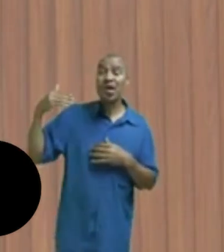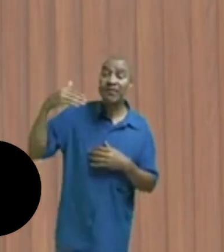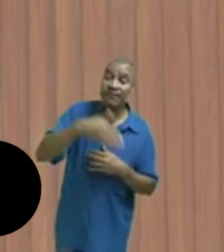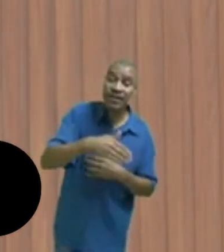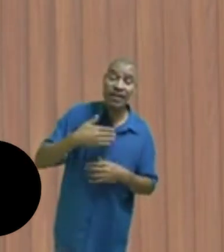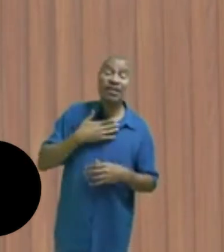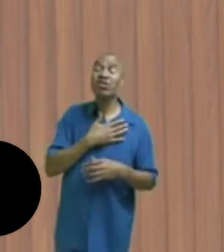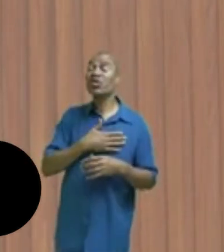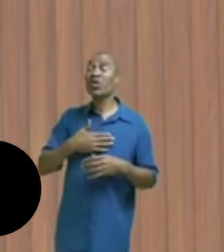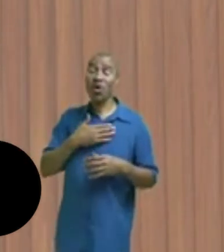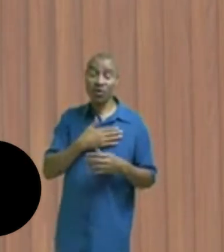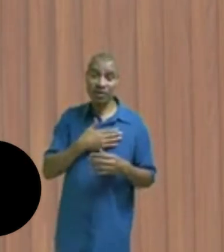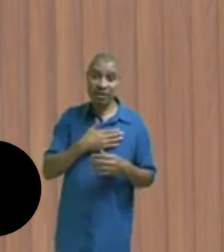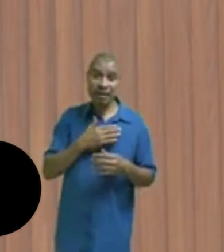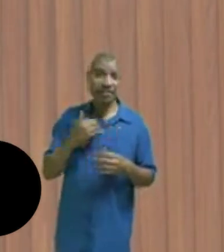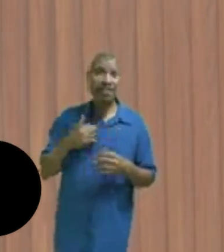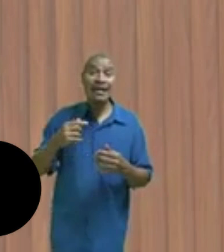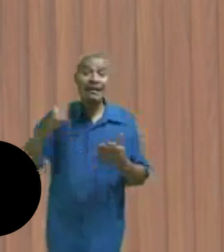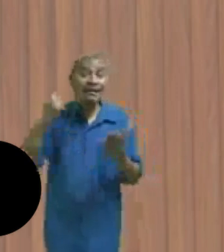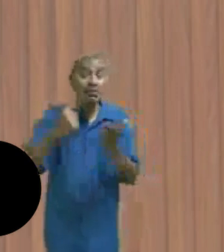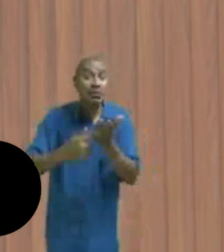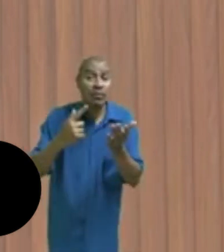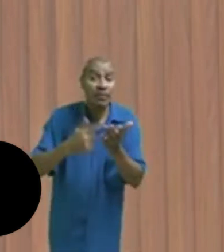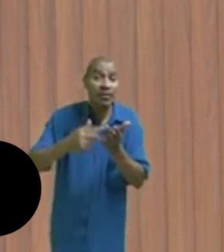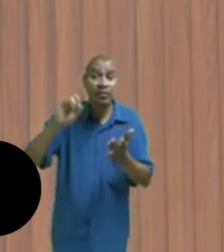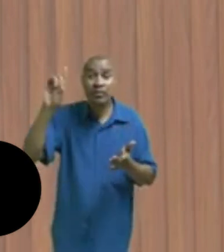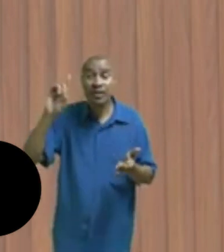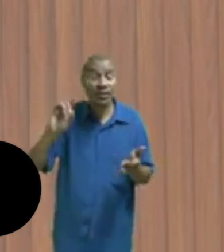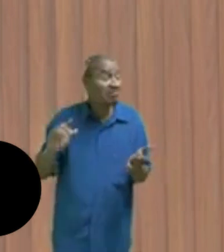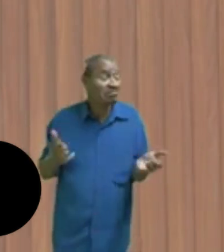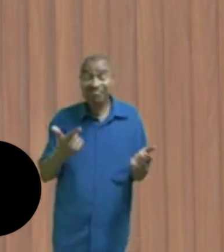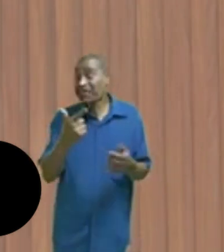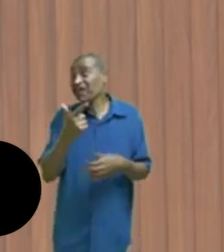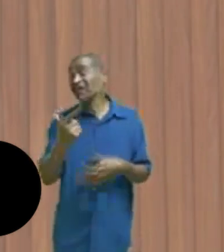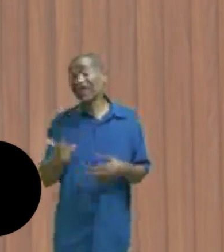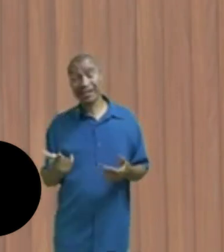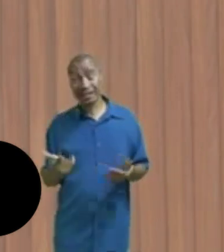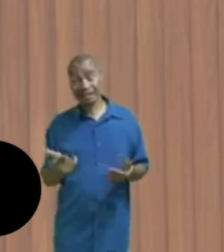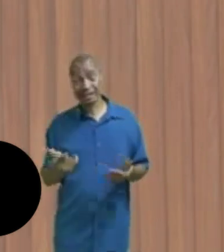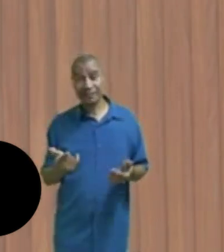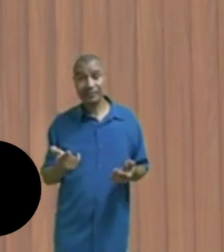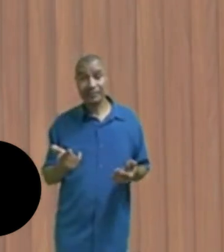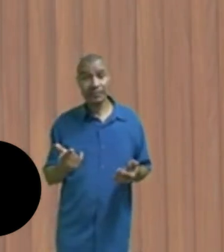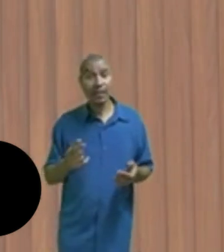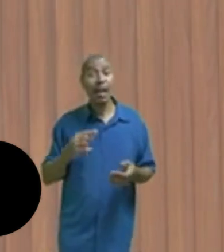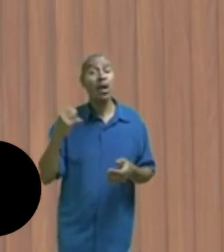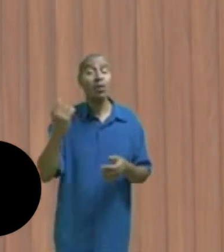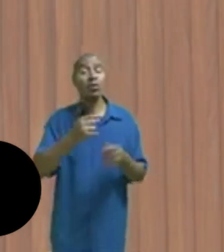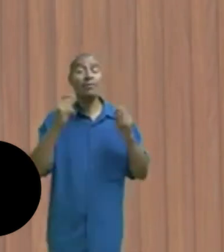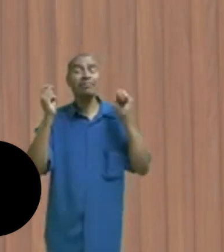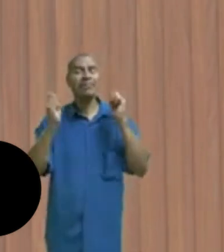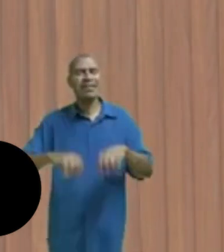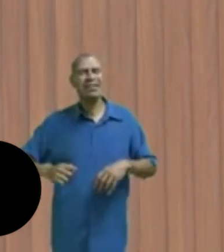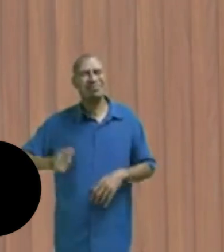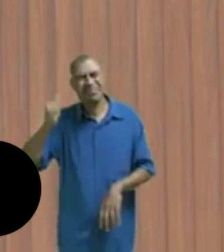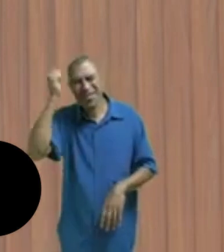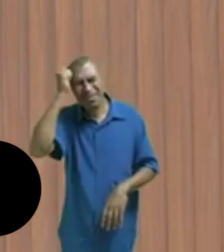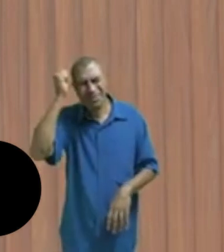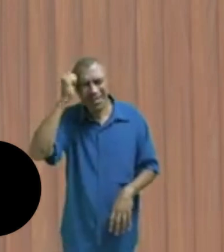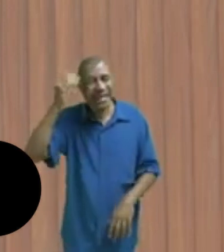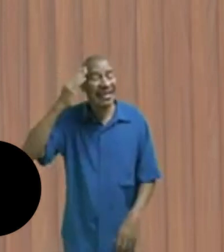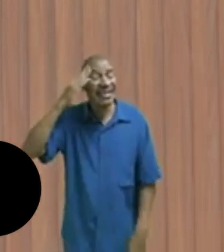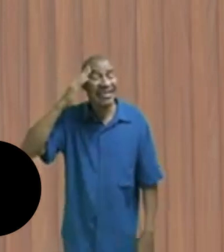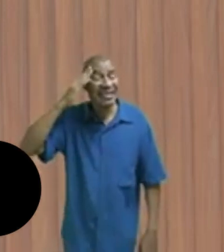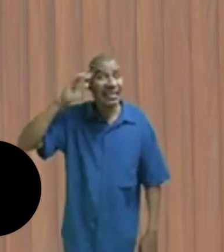Porque a adoração, na verdade, é reconhecer que em Jesus e nos seus atos poderosos,